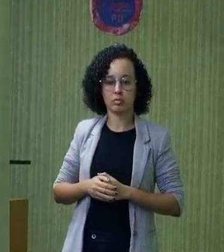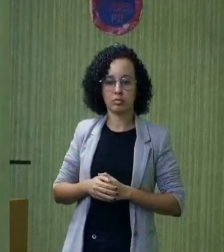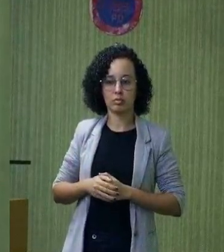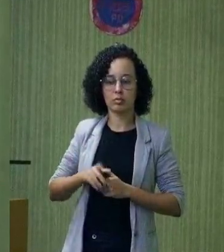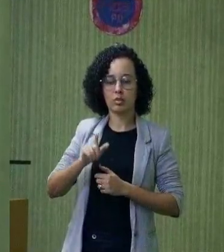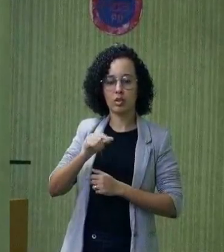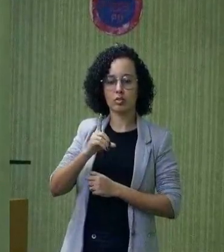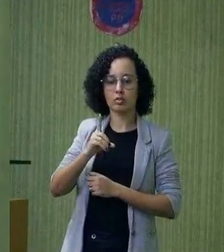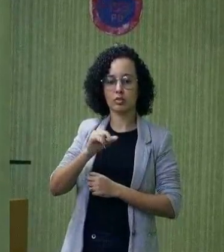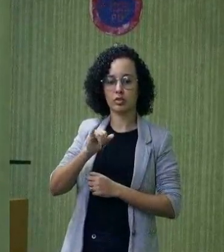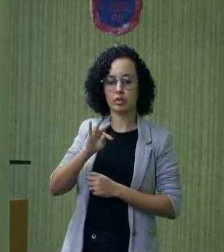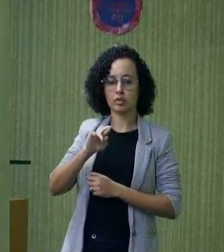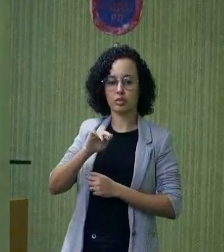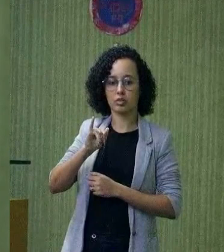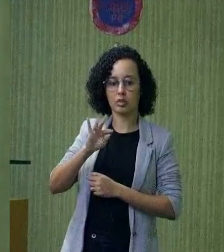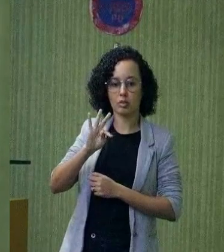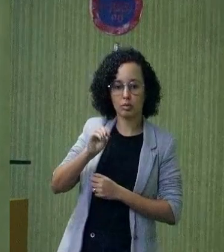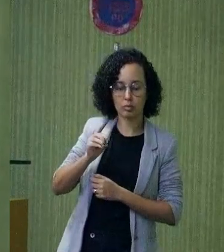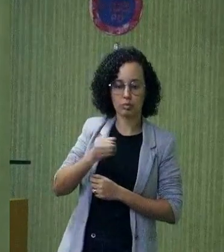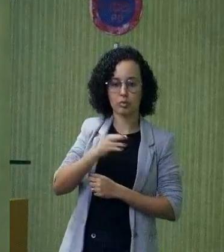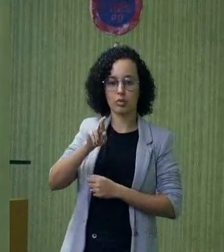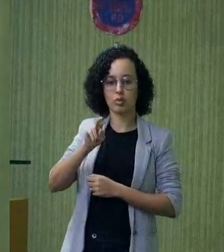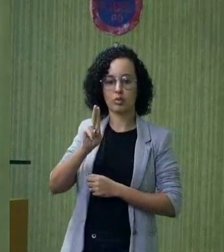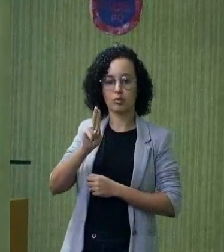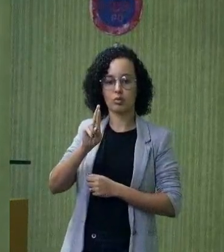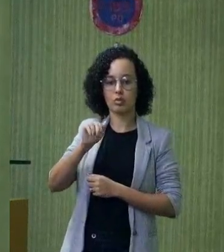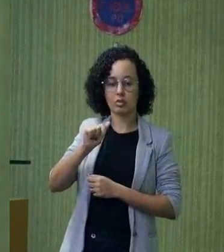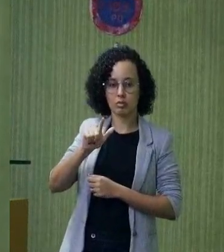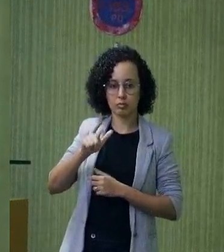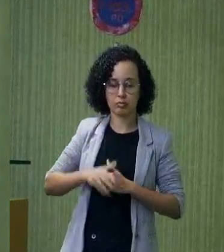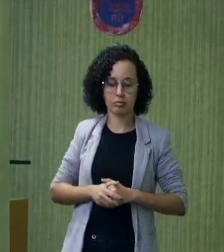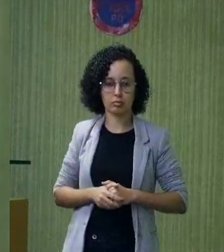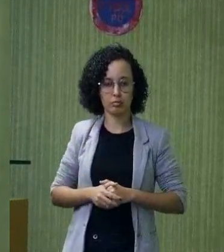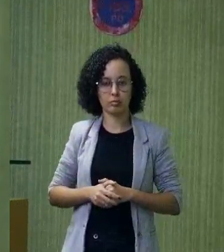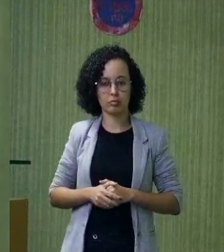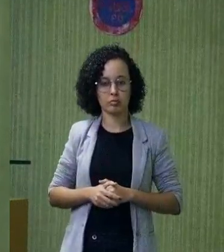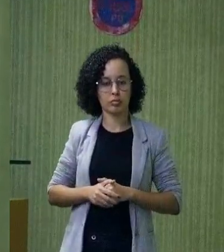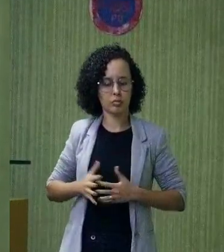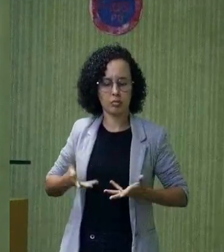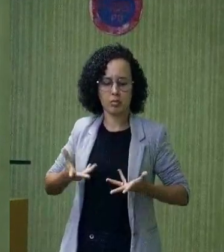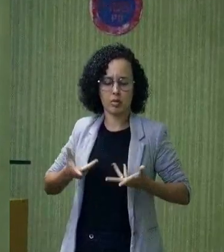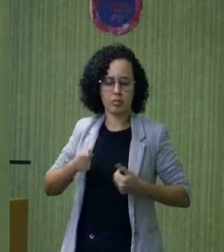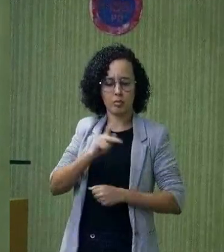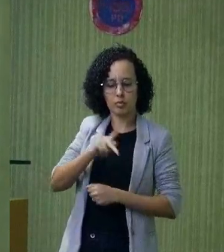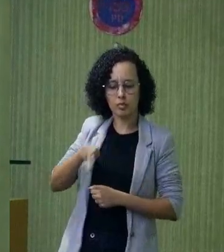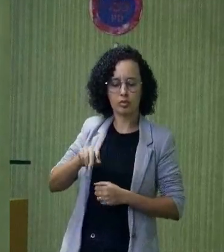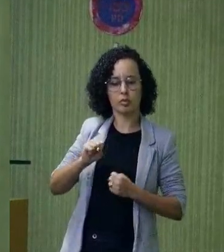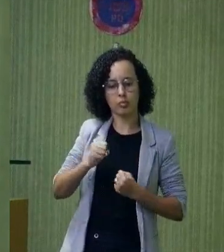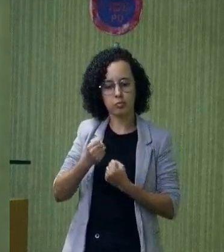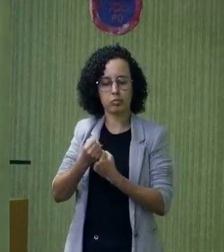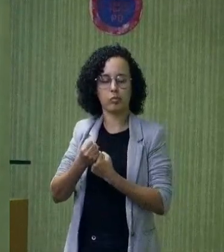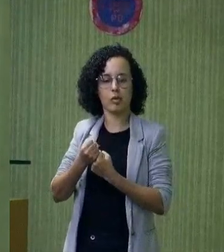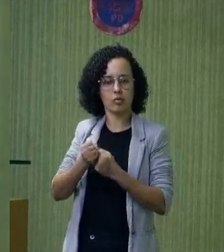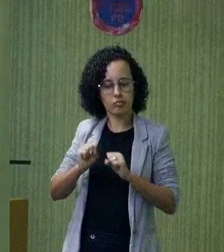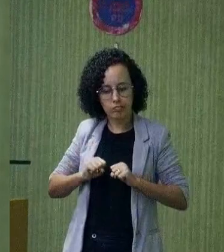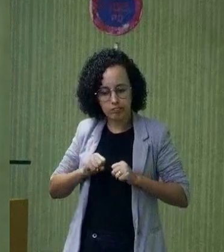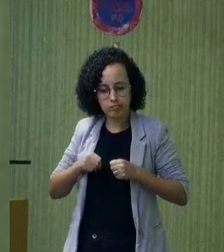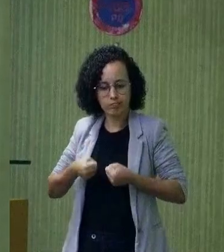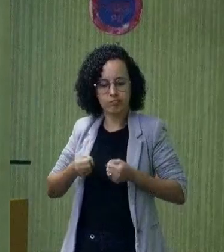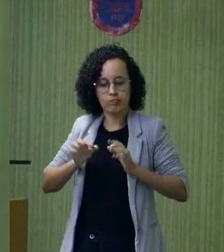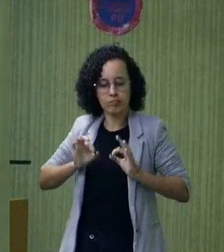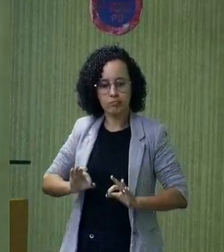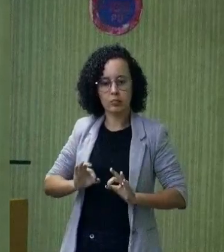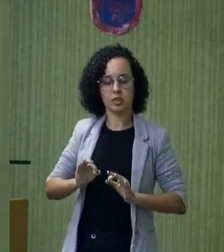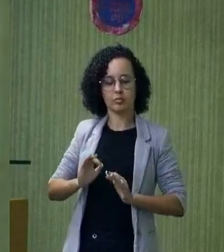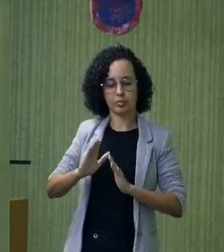são fantásticos os professores e os e os assessores são excelentes eles se dedicam realmente às escolas